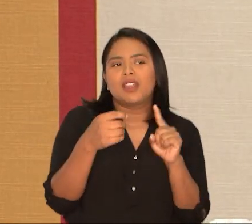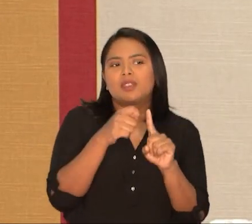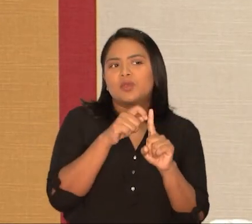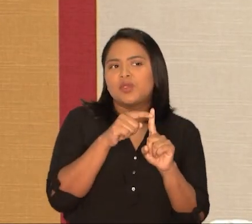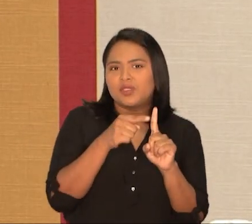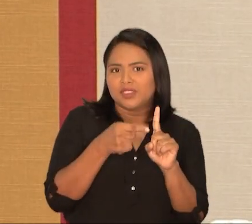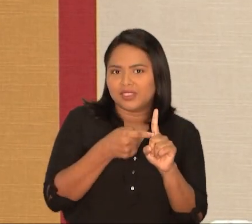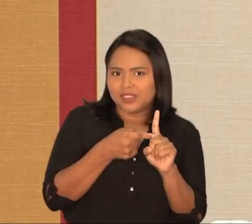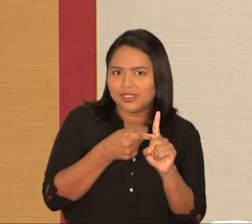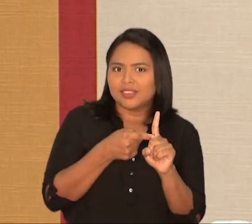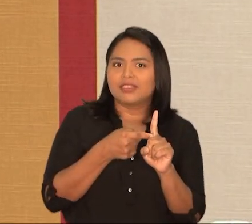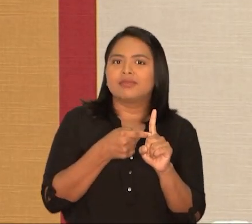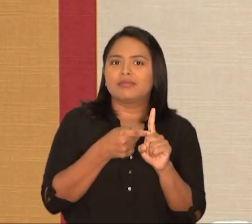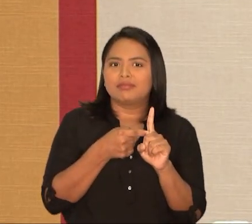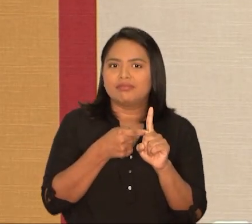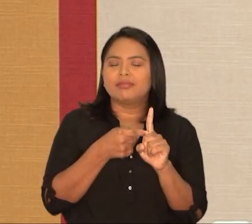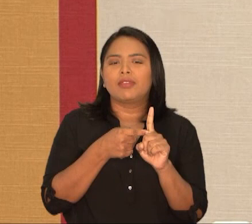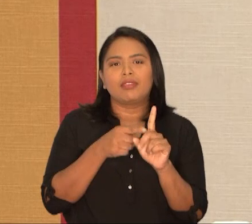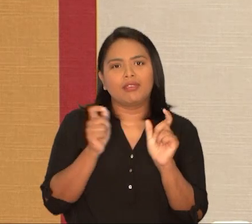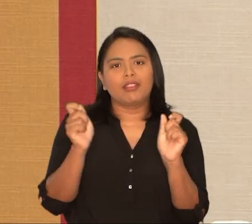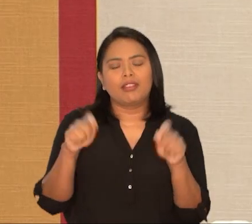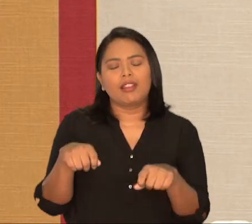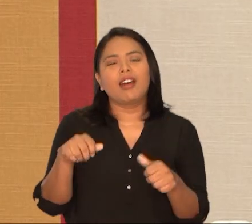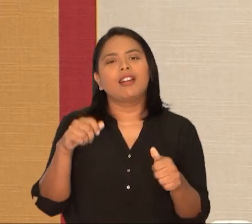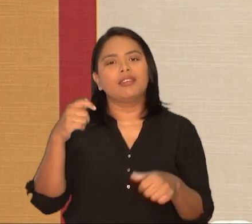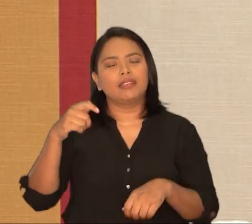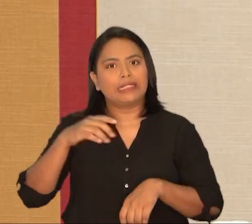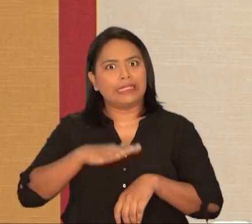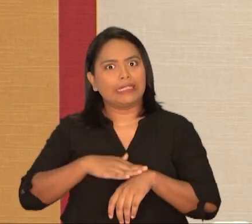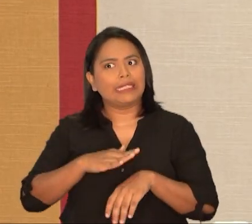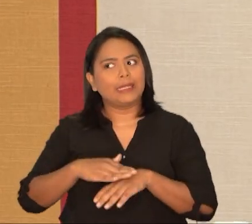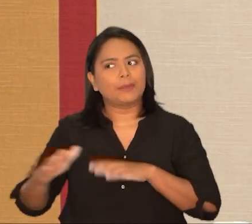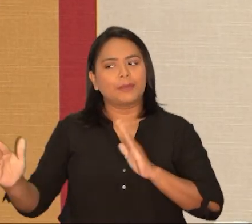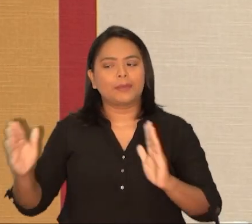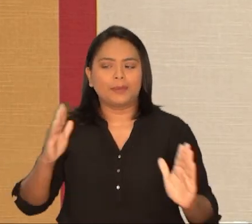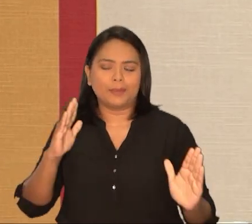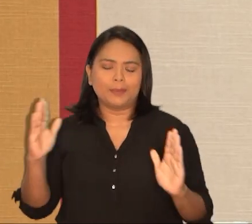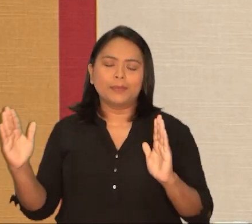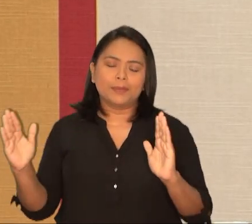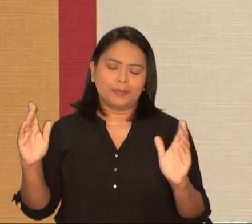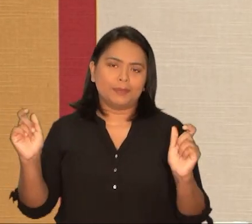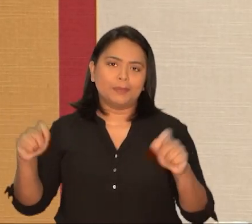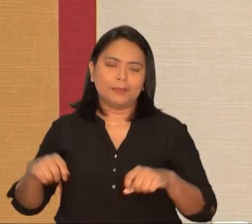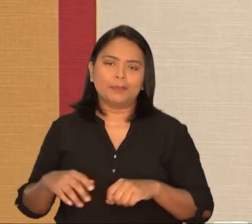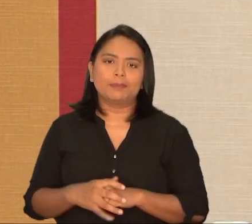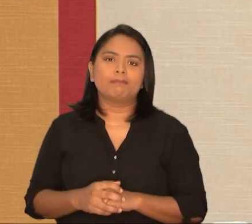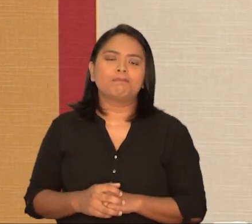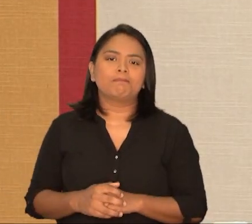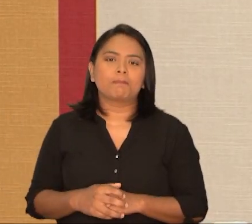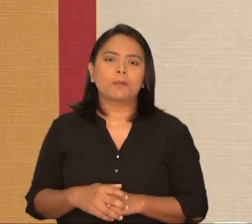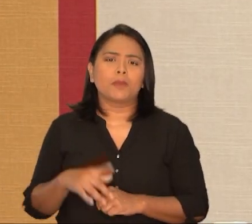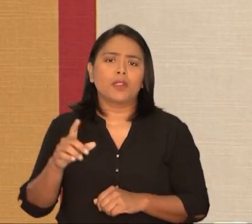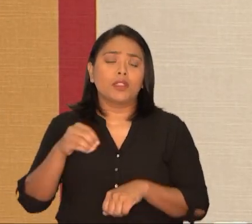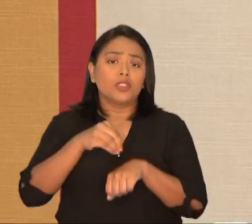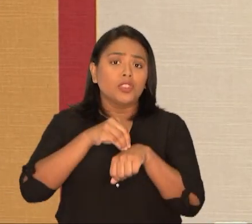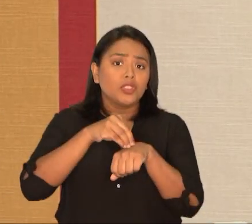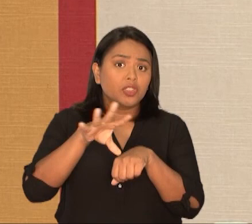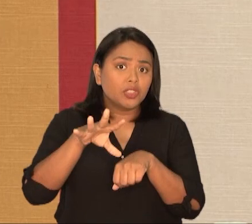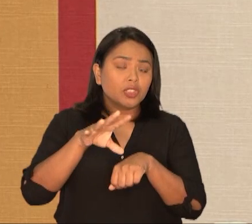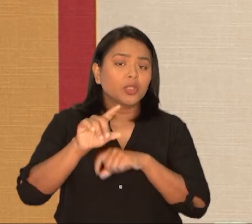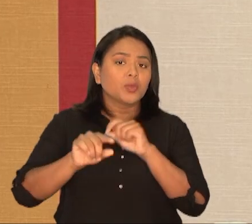né? Tem um tempo hábil aí para trabalhar essas questões. A principal dica que eu dou sempre para gestantes é